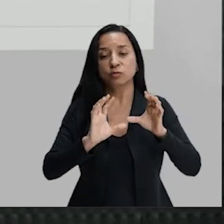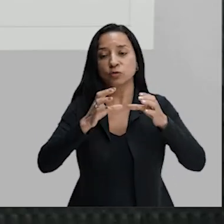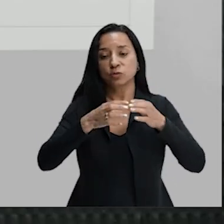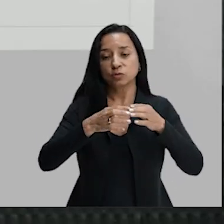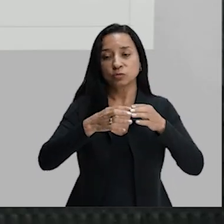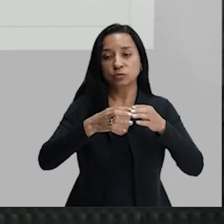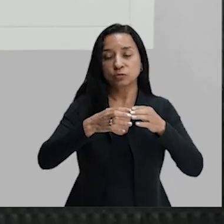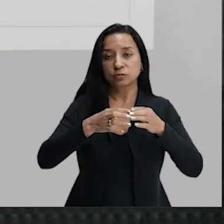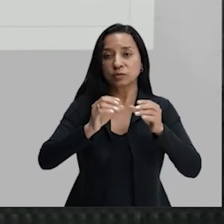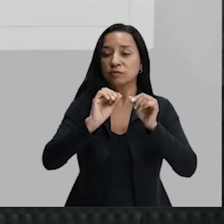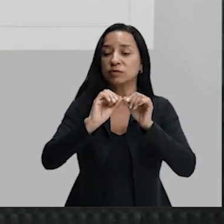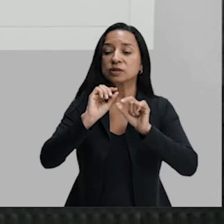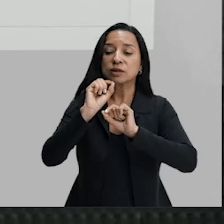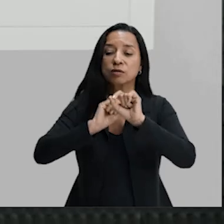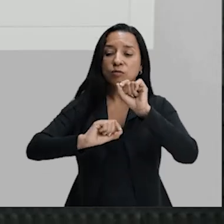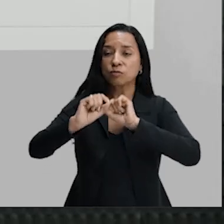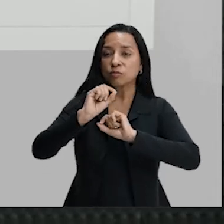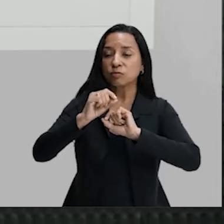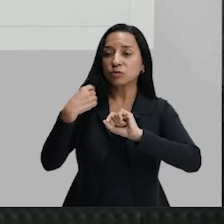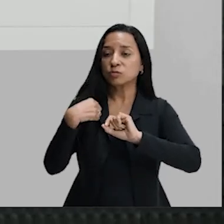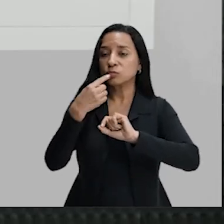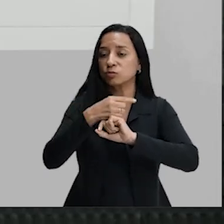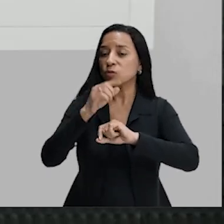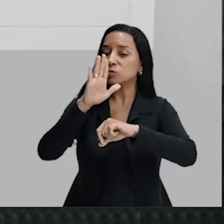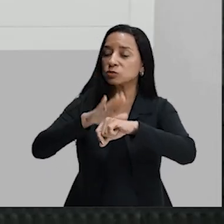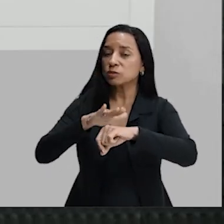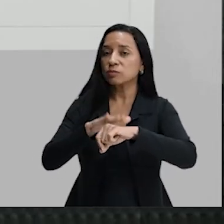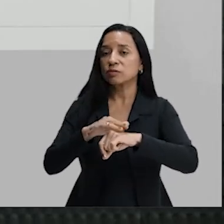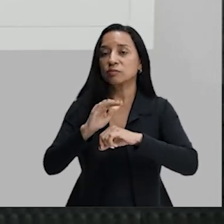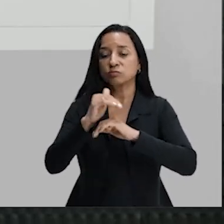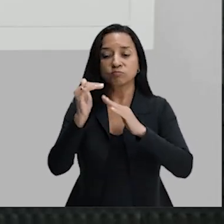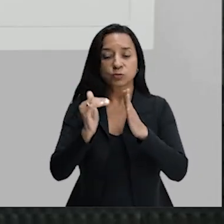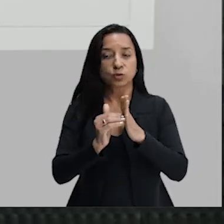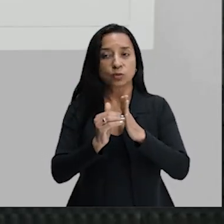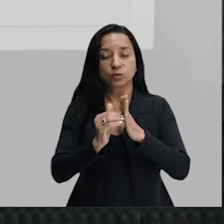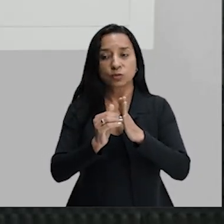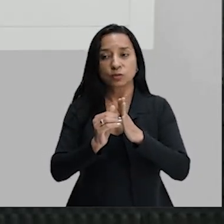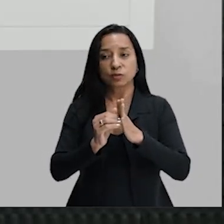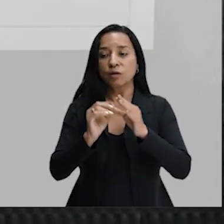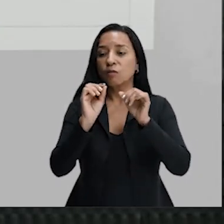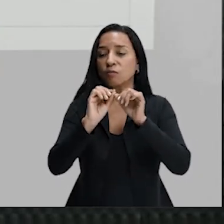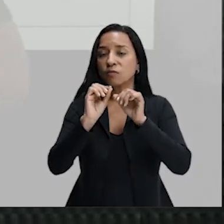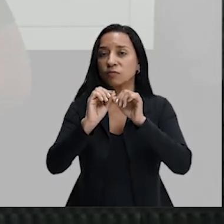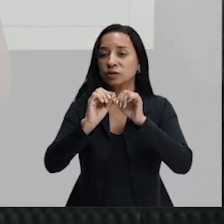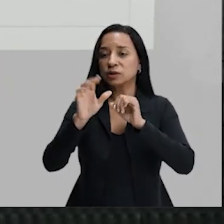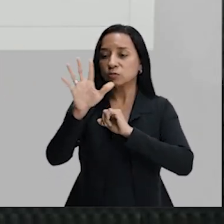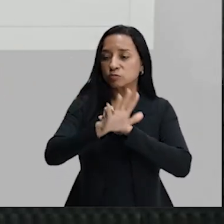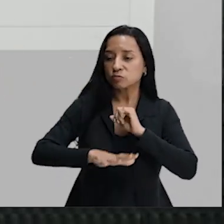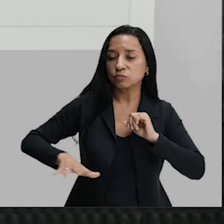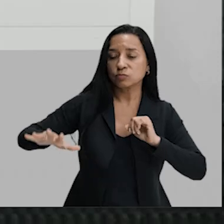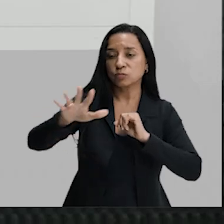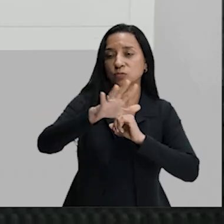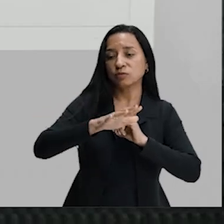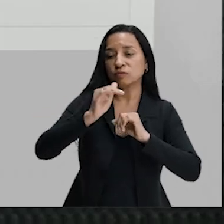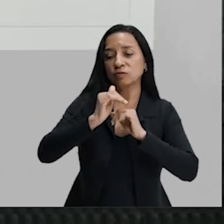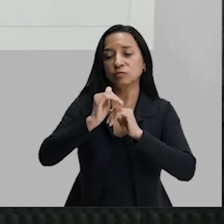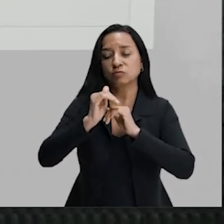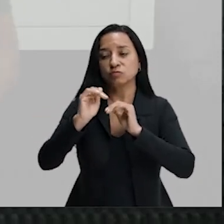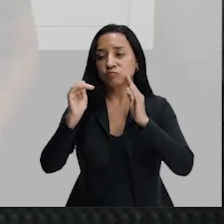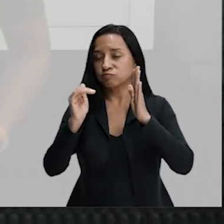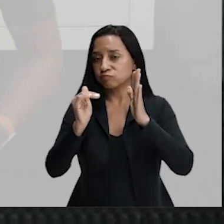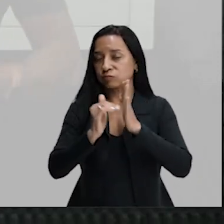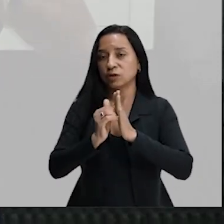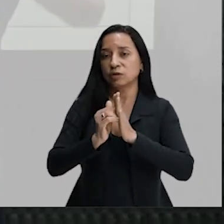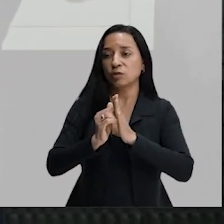todo, ok? Que é a construção daquele universo maior possível dentro de uma reflexão, dentro